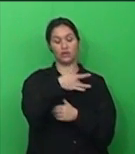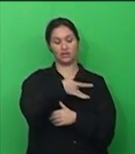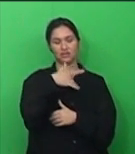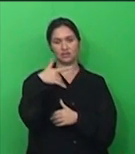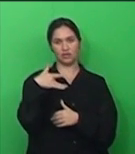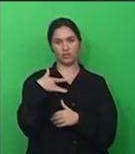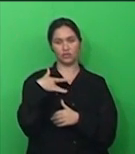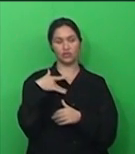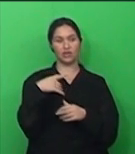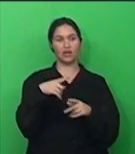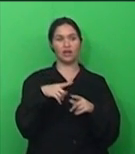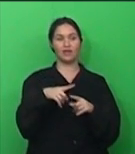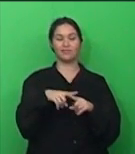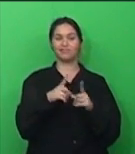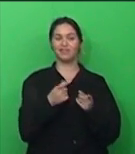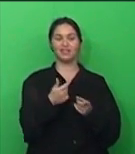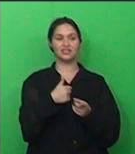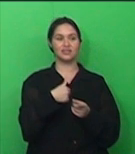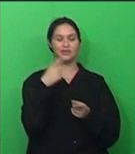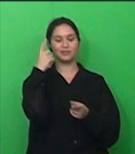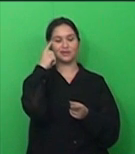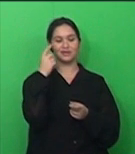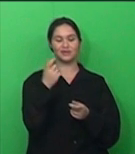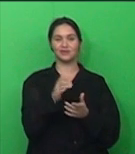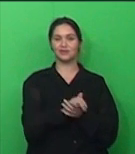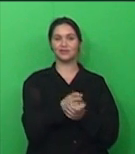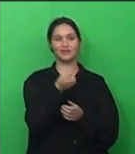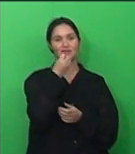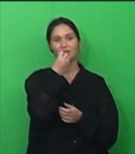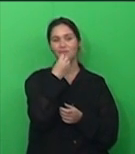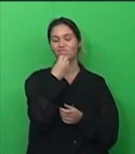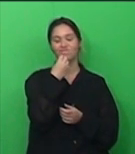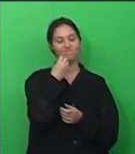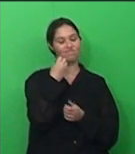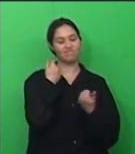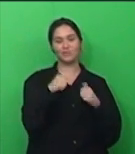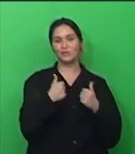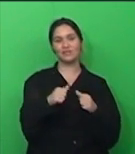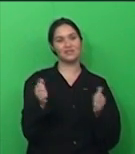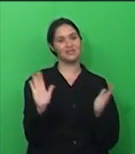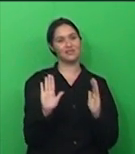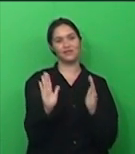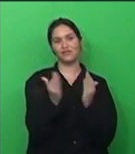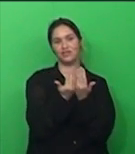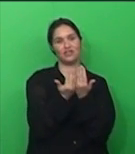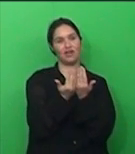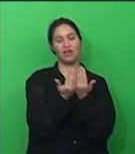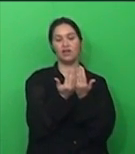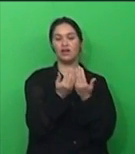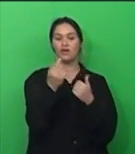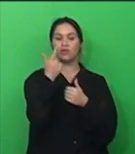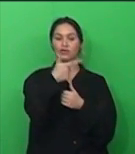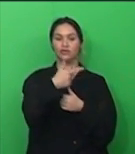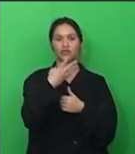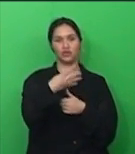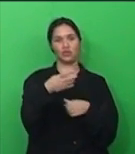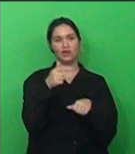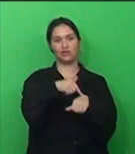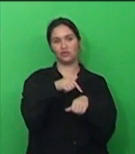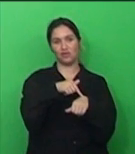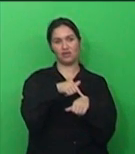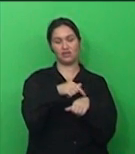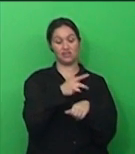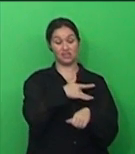24 horas da Boa Vista, pelo fato bem colocado aqui, eu acho que foi pelo vereador... se não me engano,